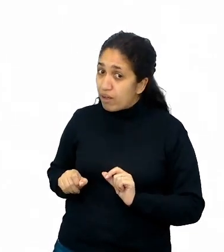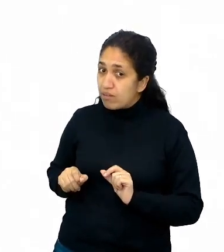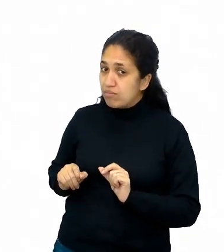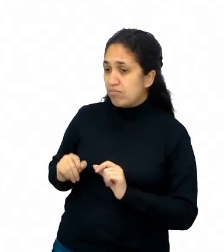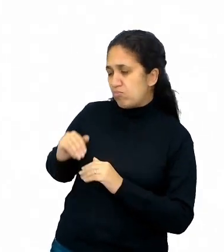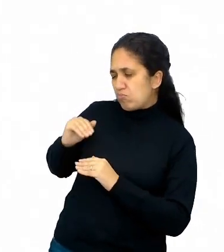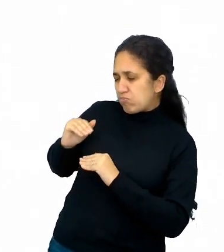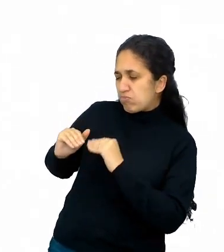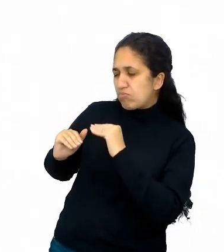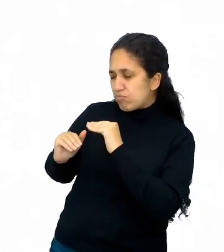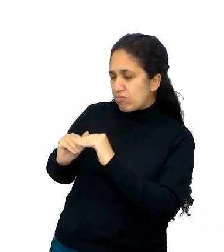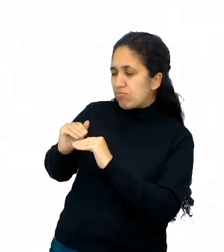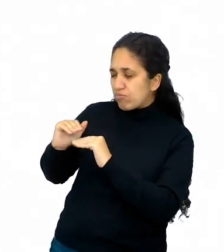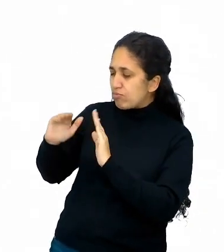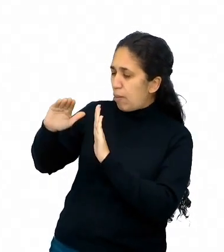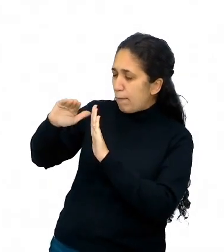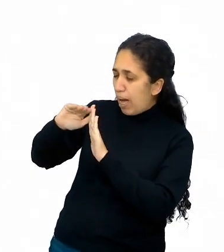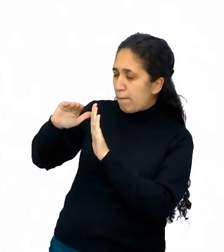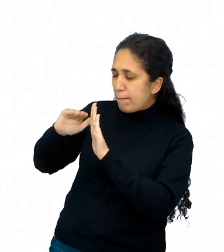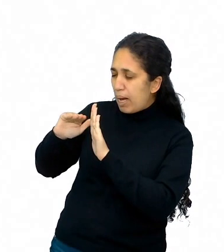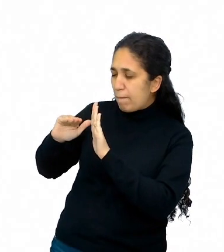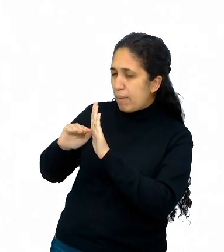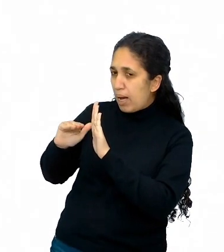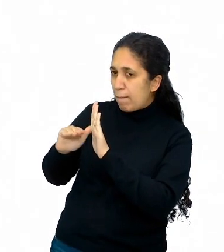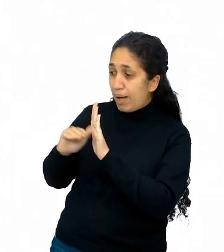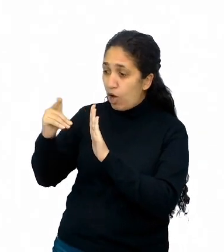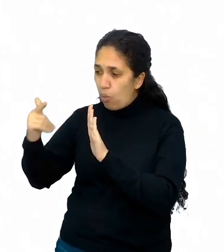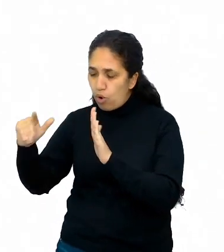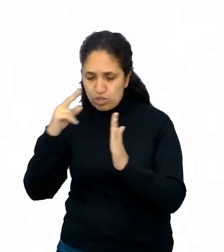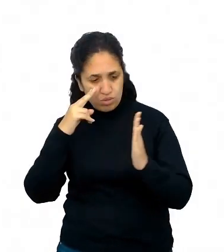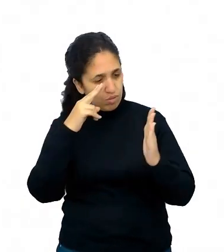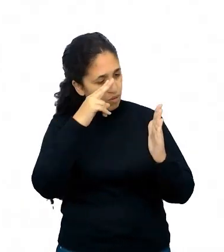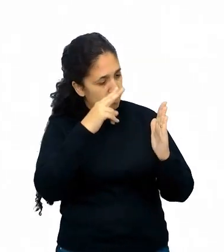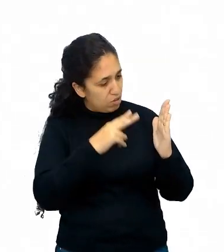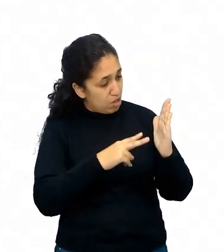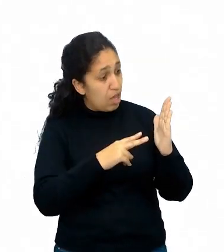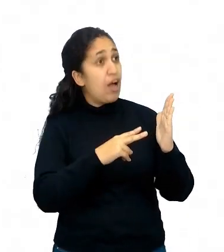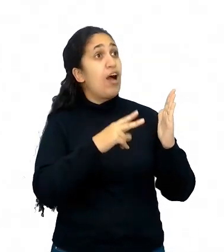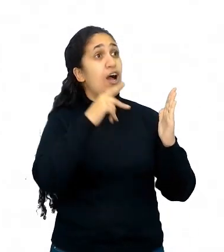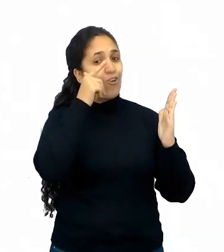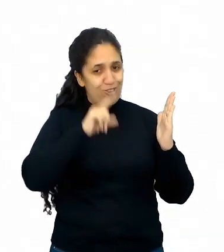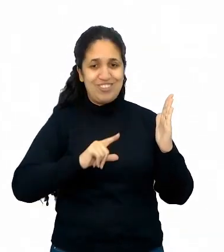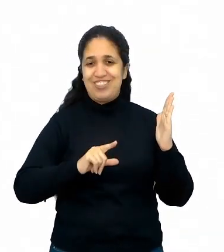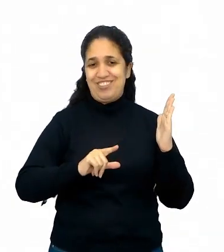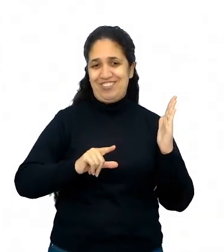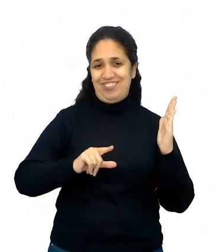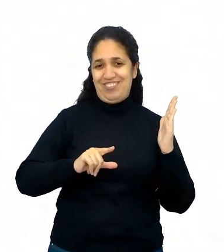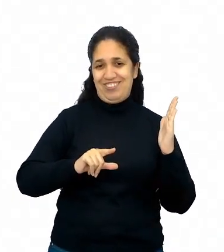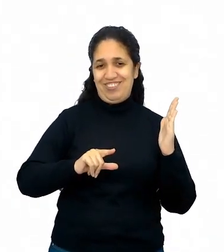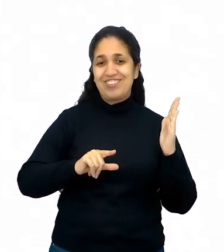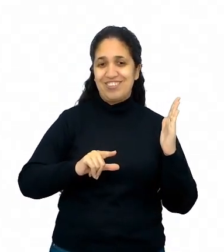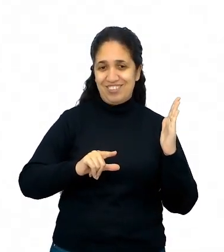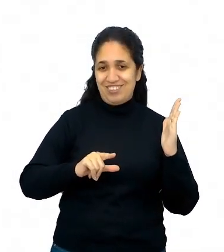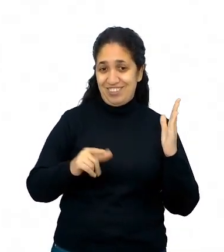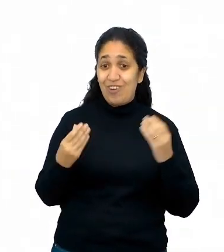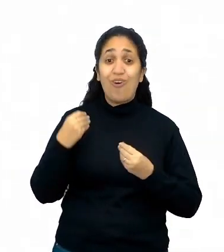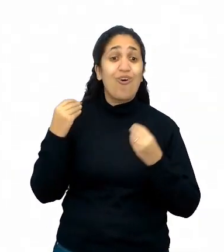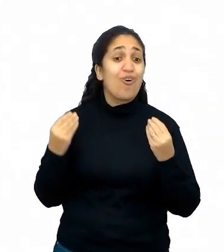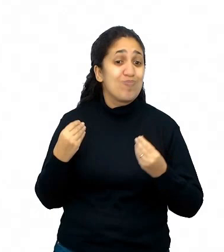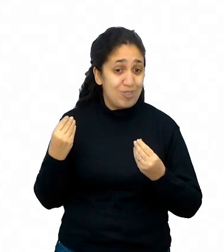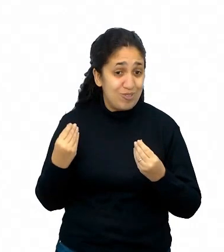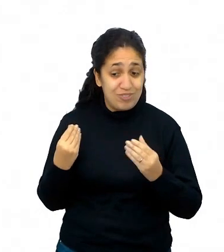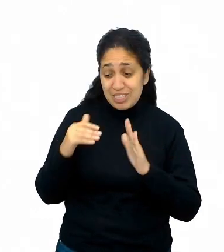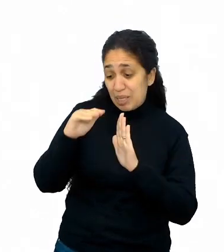passos para que outra pessoa consiga executar uma tarefa que eu determinei. Como